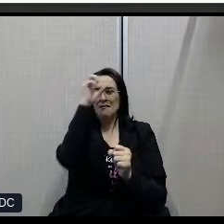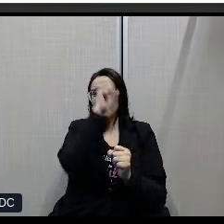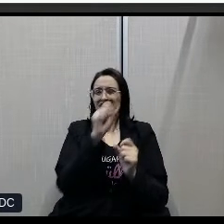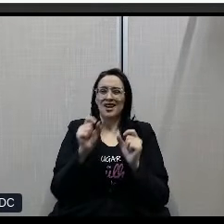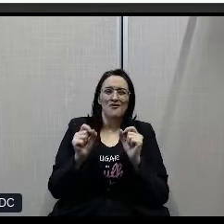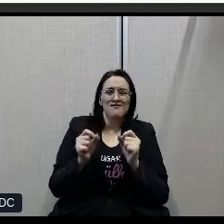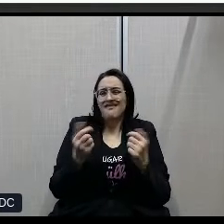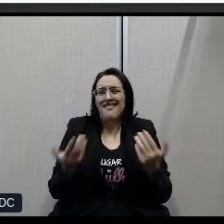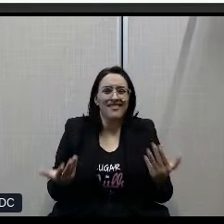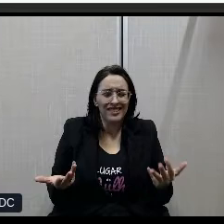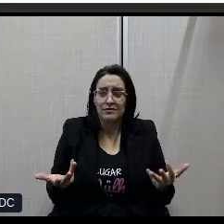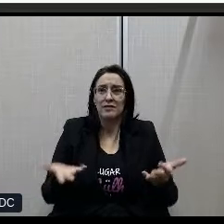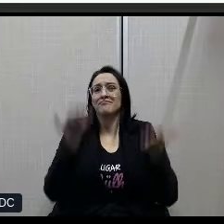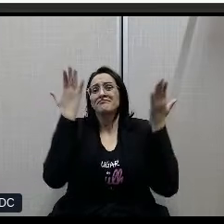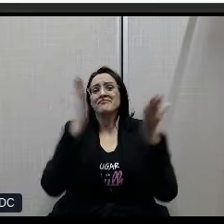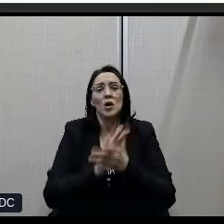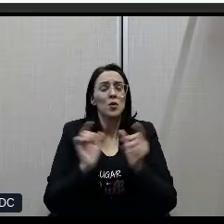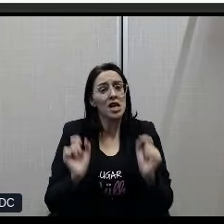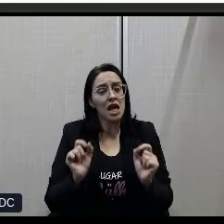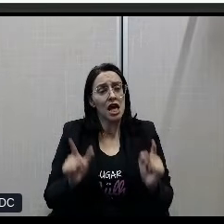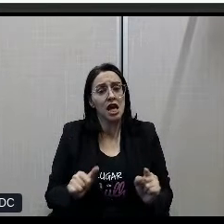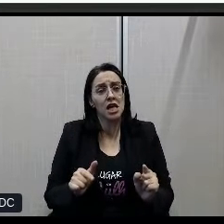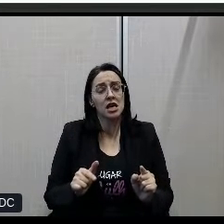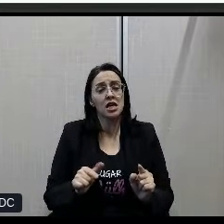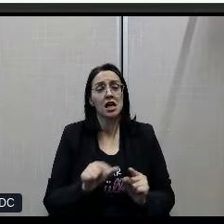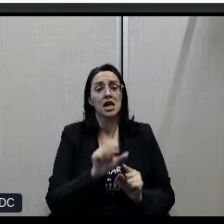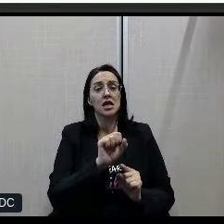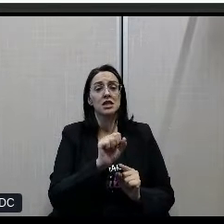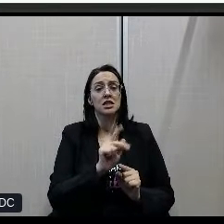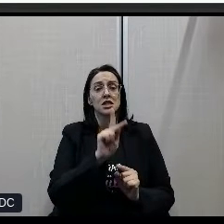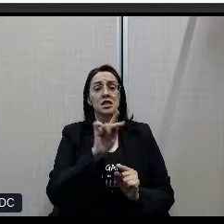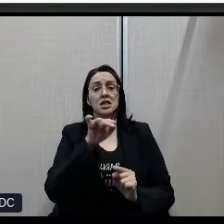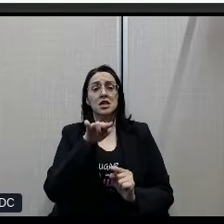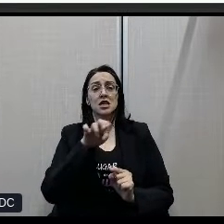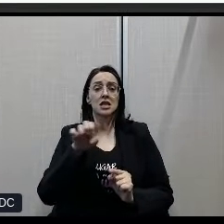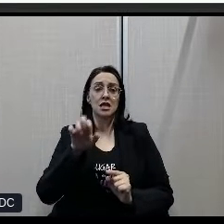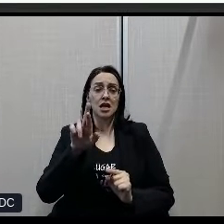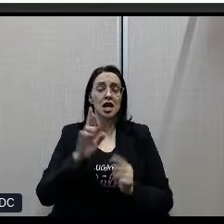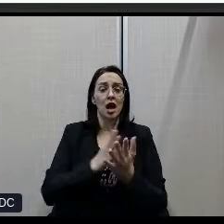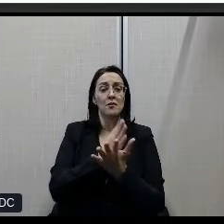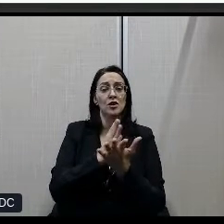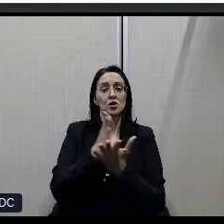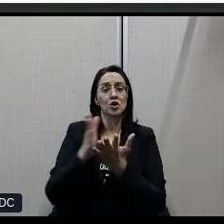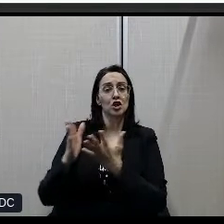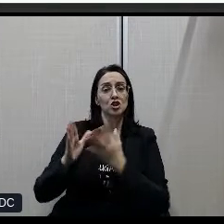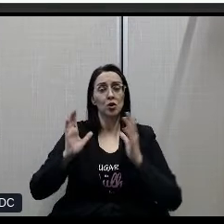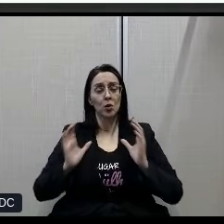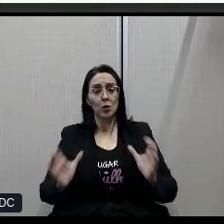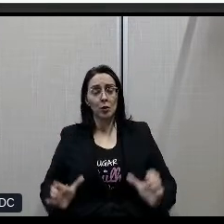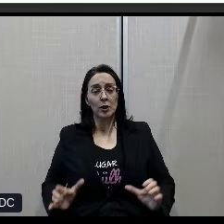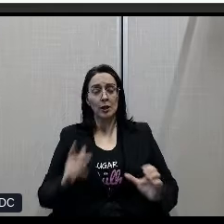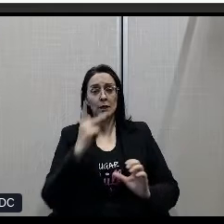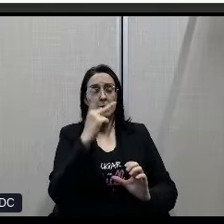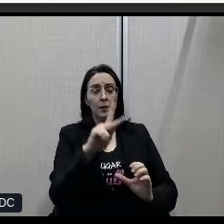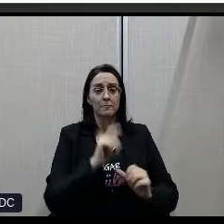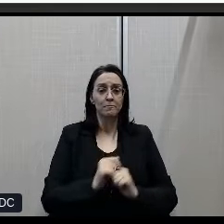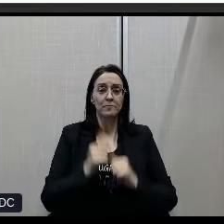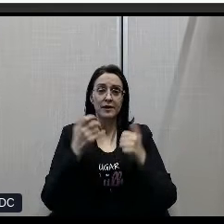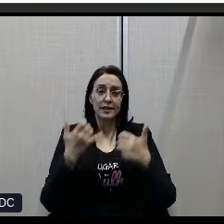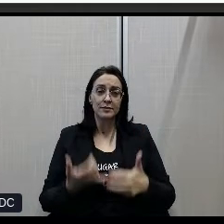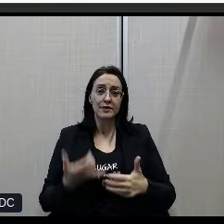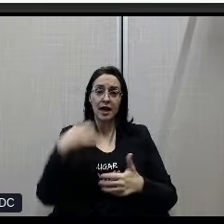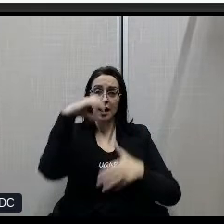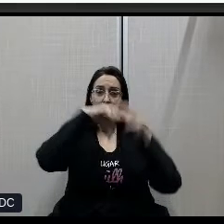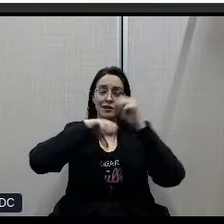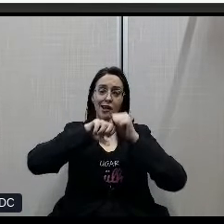carambas é aprender. Skinner, por exemplo, em uma abordagem comportamentalista, fala que